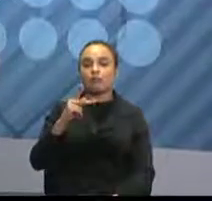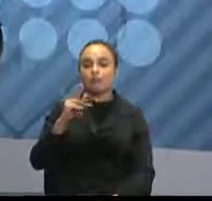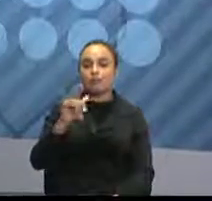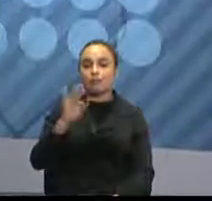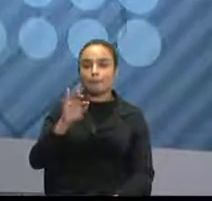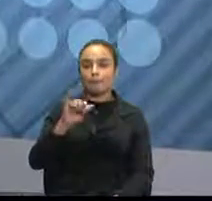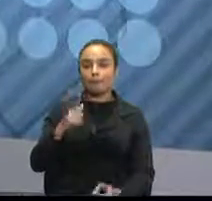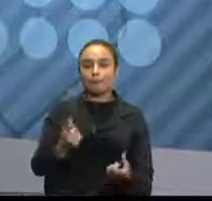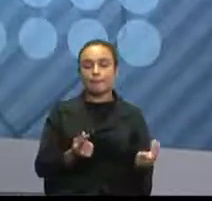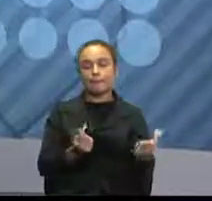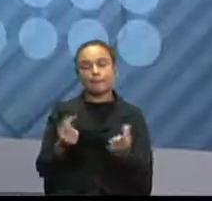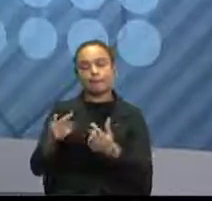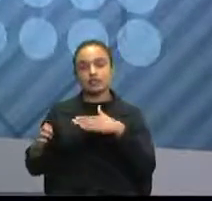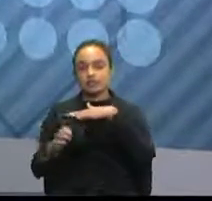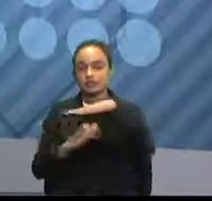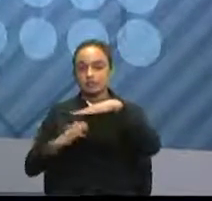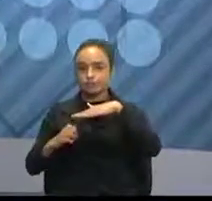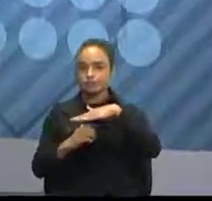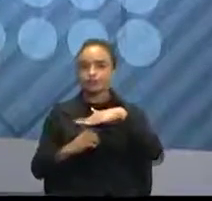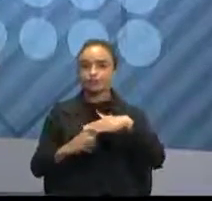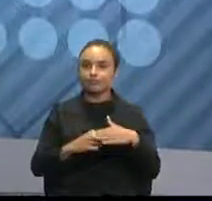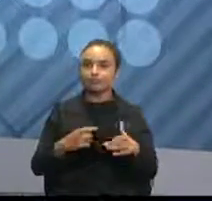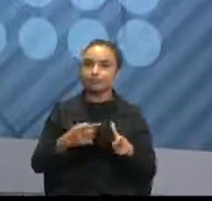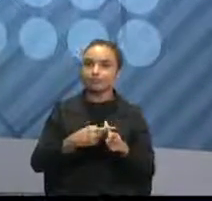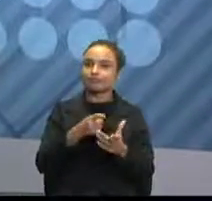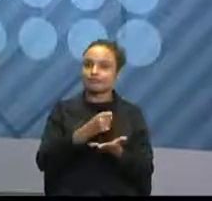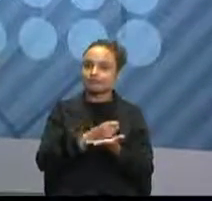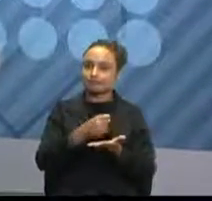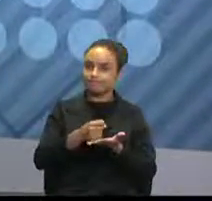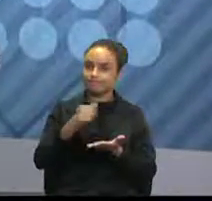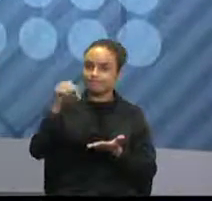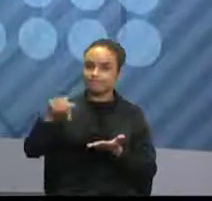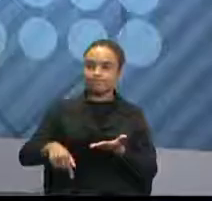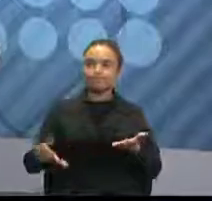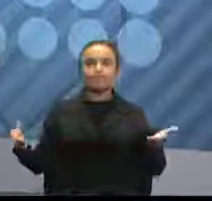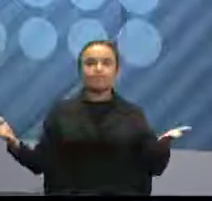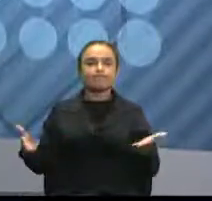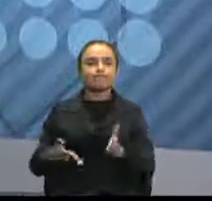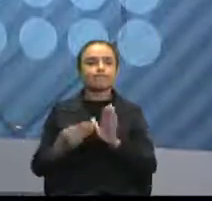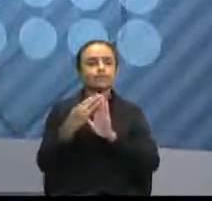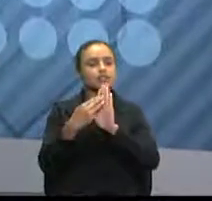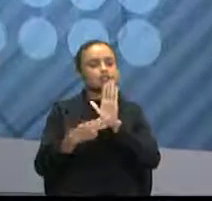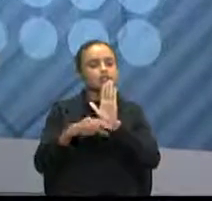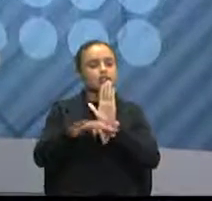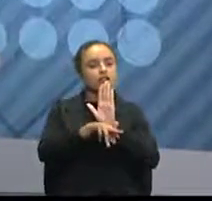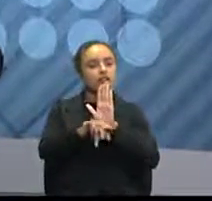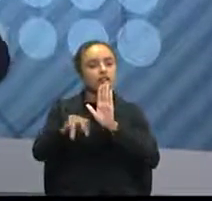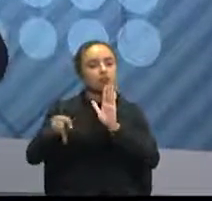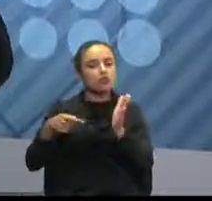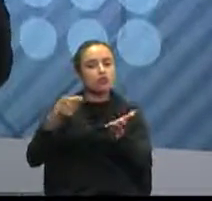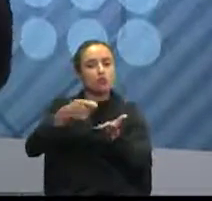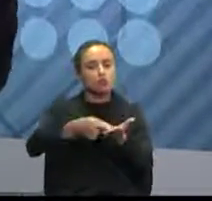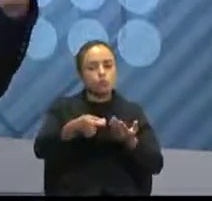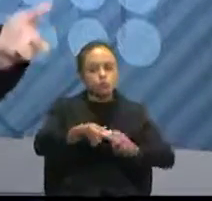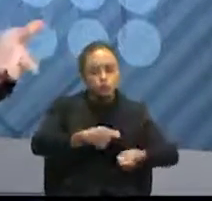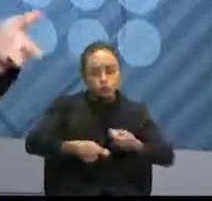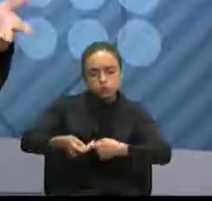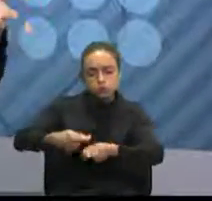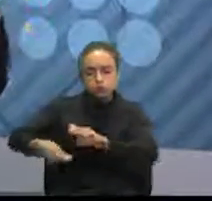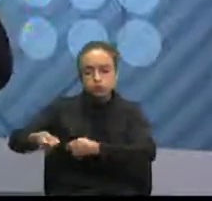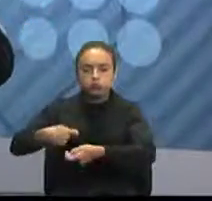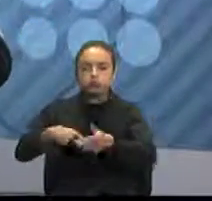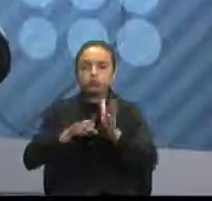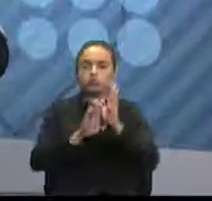são títulos da dívida da empresa agora quero te apresentar as modalidades de negociações quando trabalho com ações